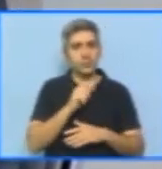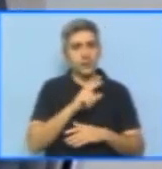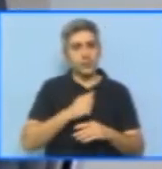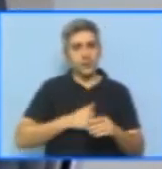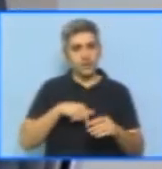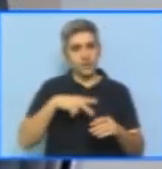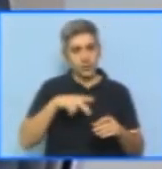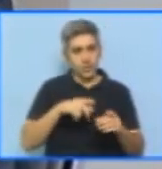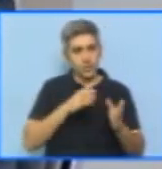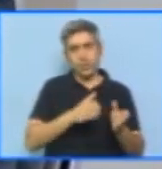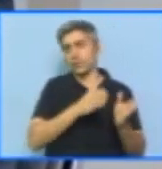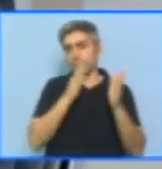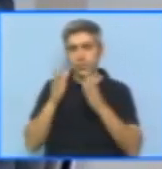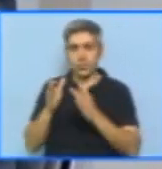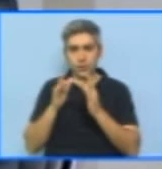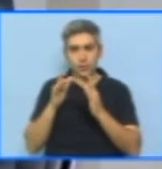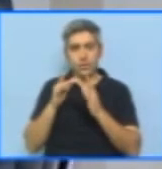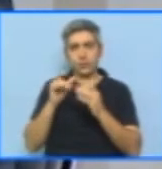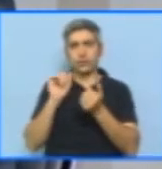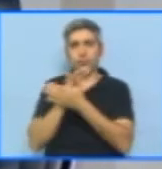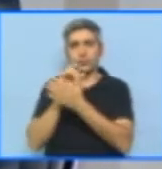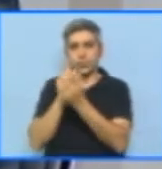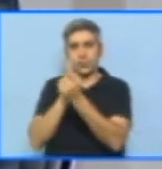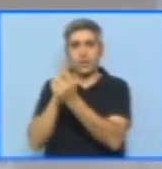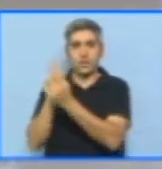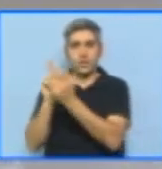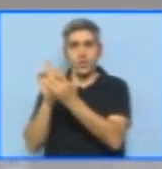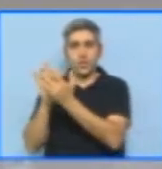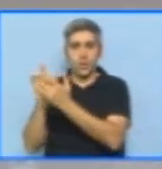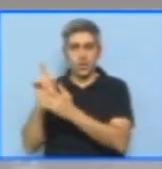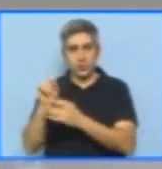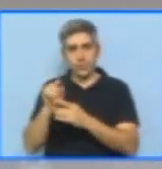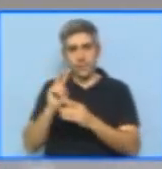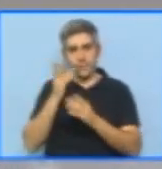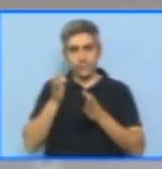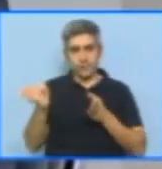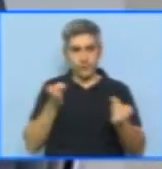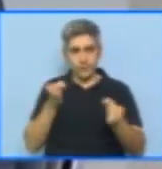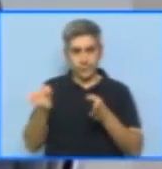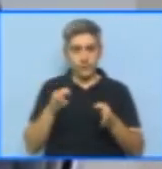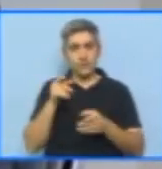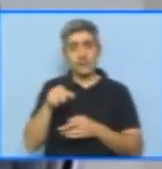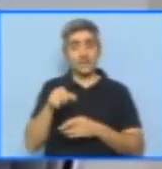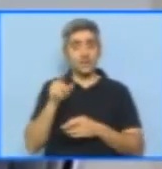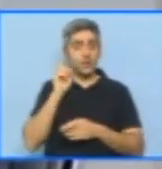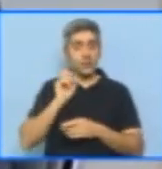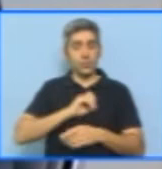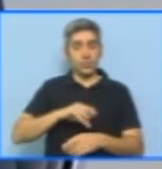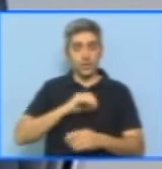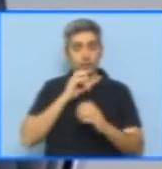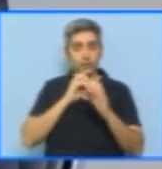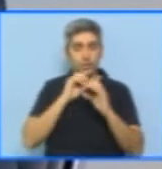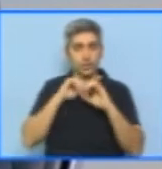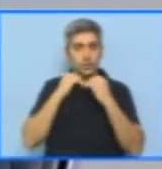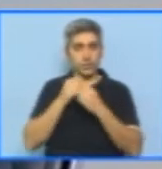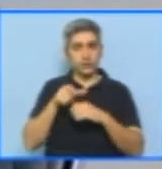Católica em Portugal. E depois esse contacto com os média e com os jornalistas. E esta ocasião do Dia Mundial das Comunicações Sociais é, sem dúvida,